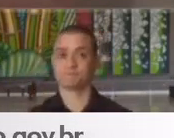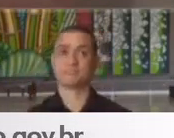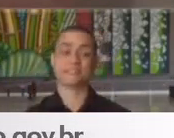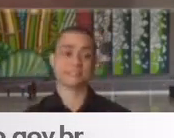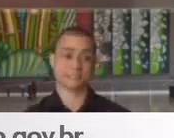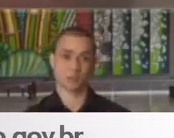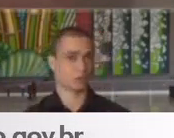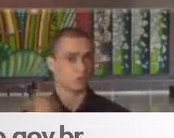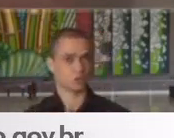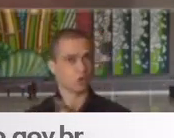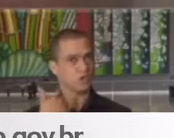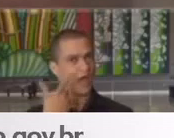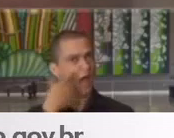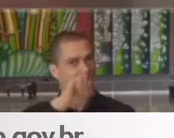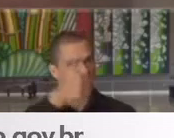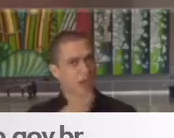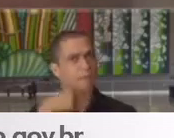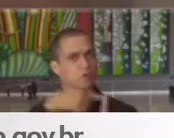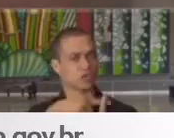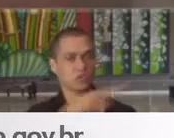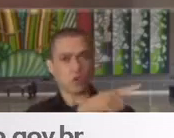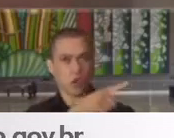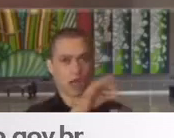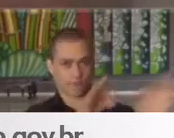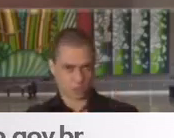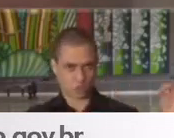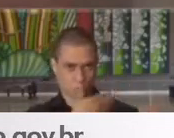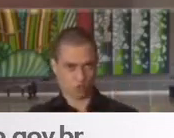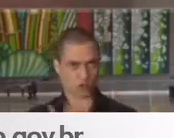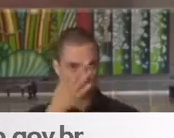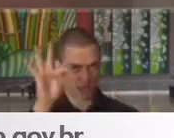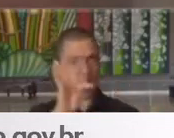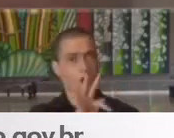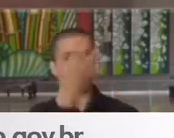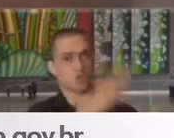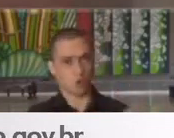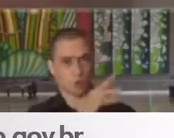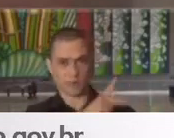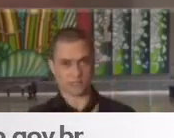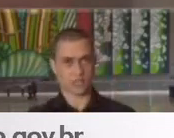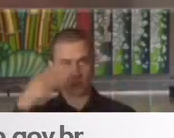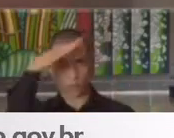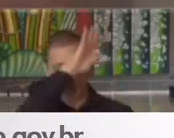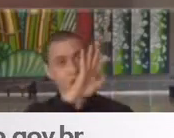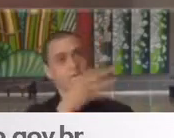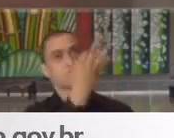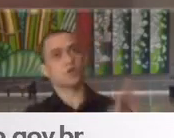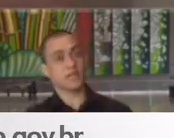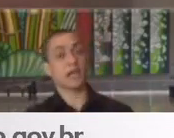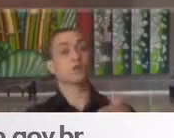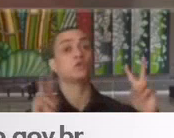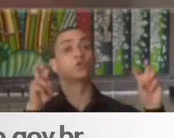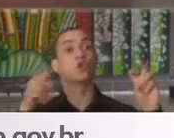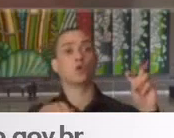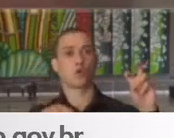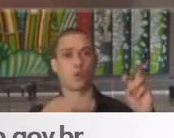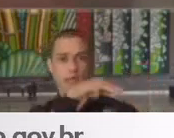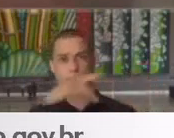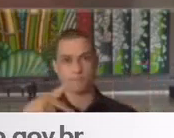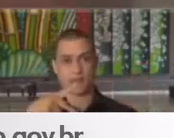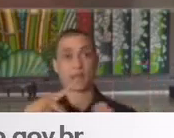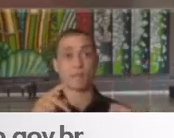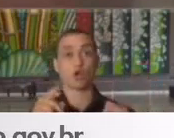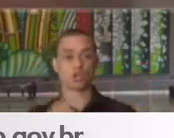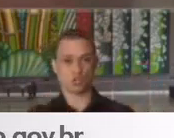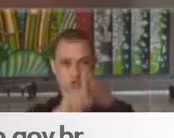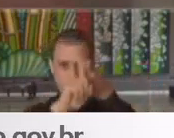Avaliamos de maneira positiva. A medida foi acertada, a medida do governo federal e do presidente Bolsonaro, em relação a, como medida provisória, que permite a suspensão